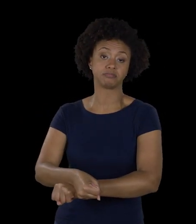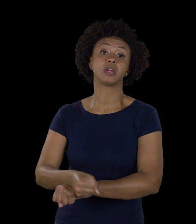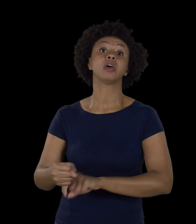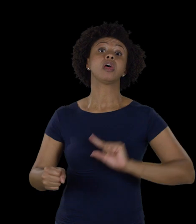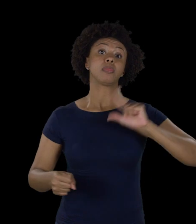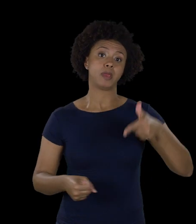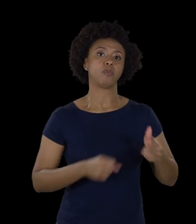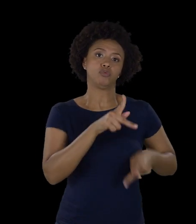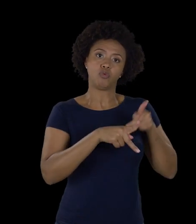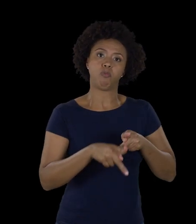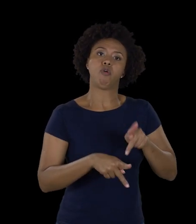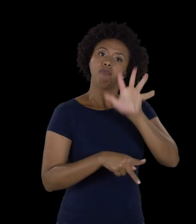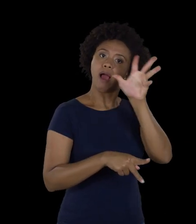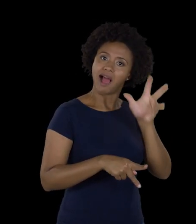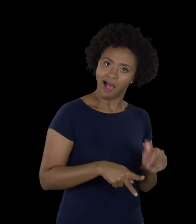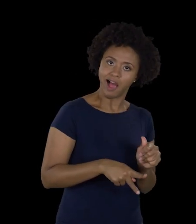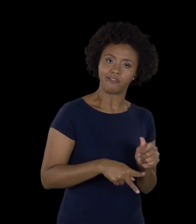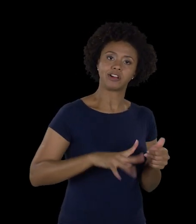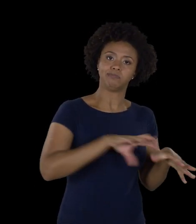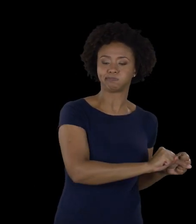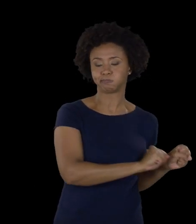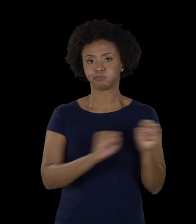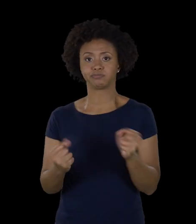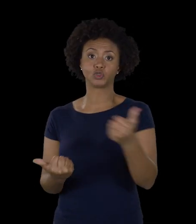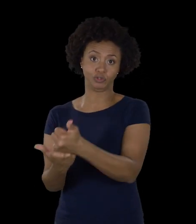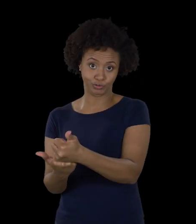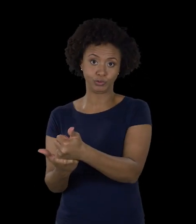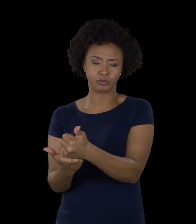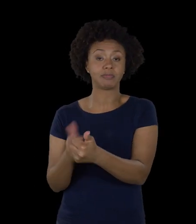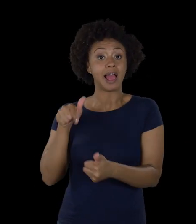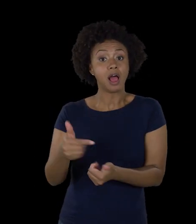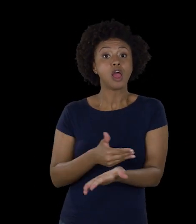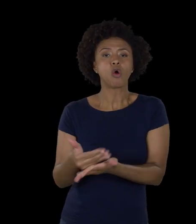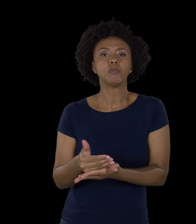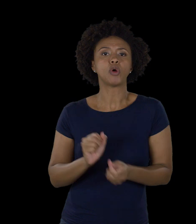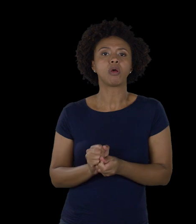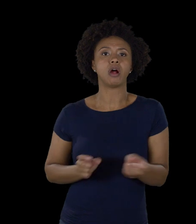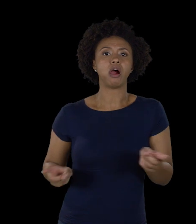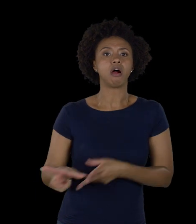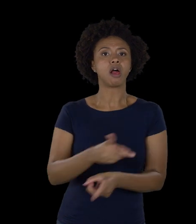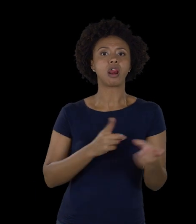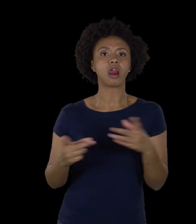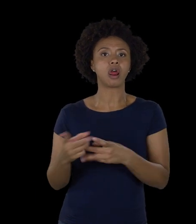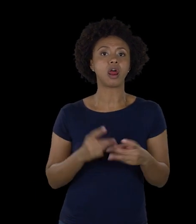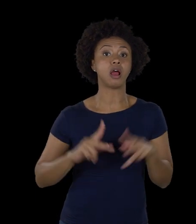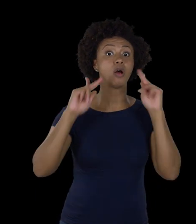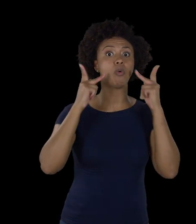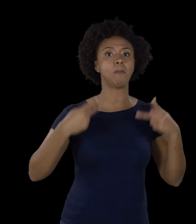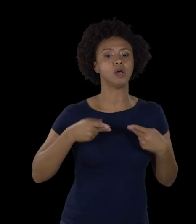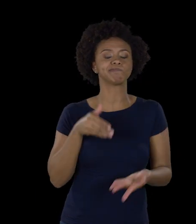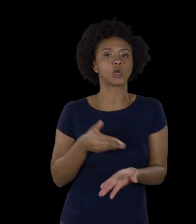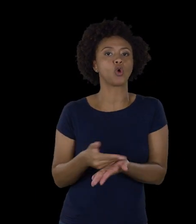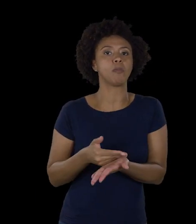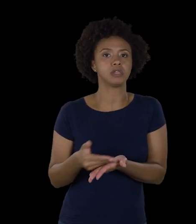substituídos pelos africanos trazidos daquele continente. Era um início de um tráfico humano entre os 2 continentes tão